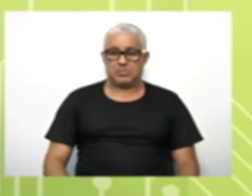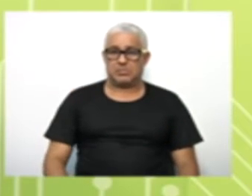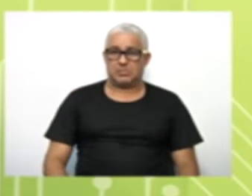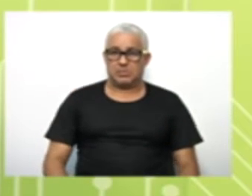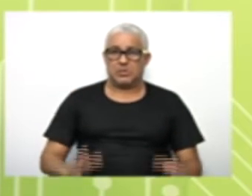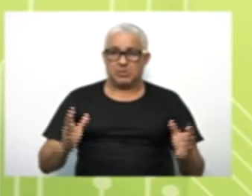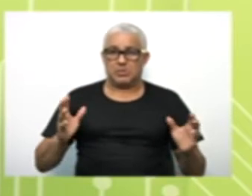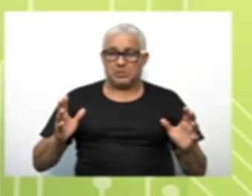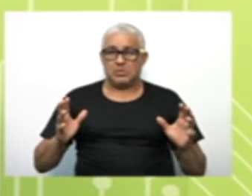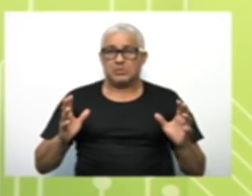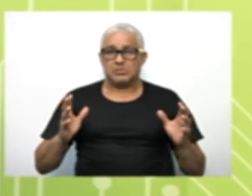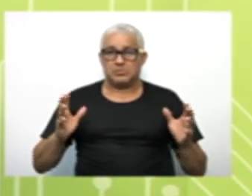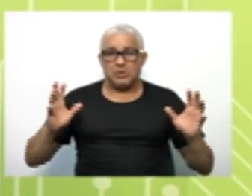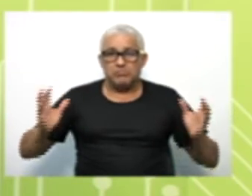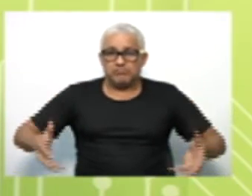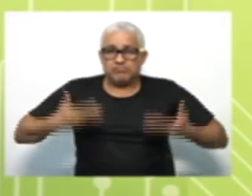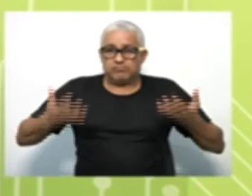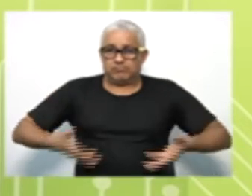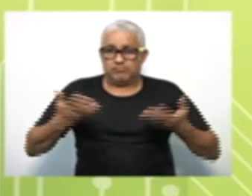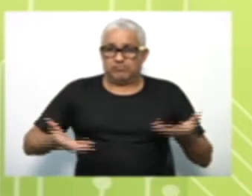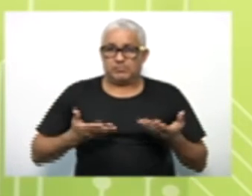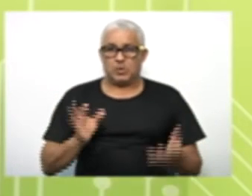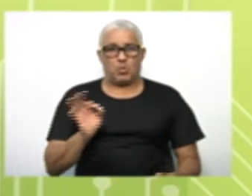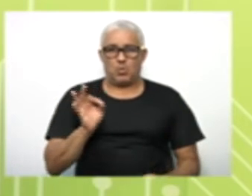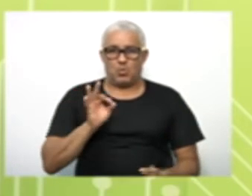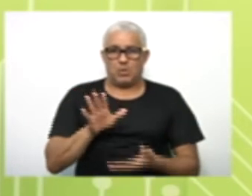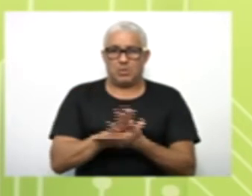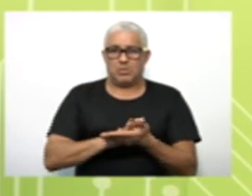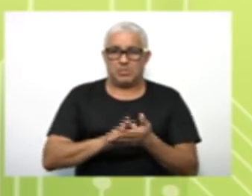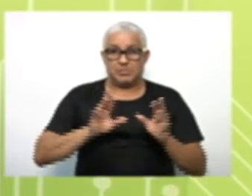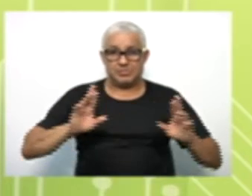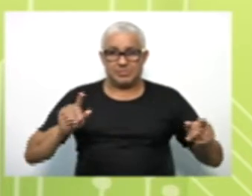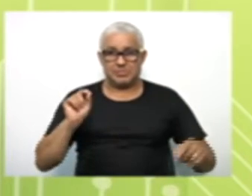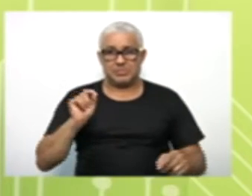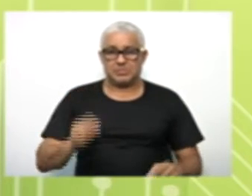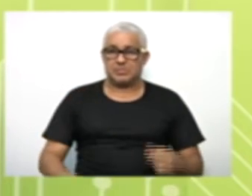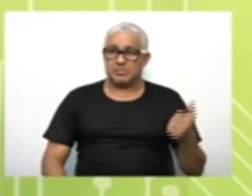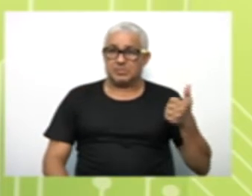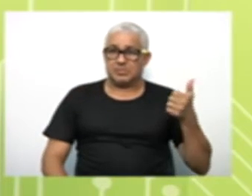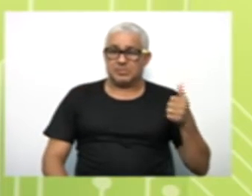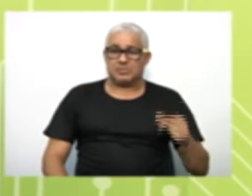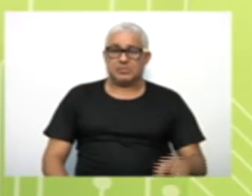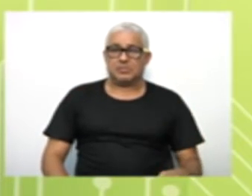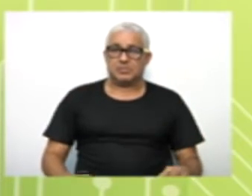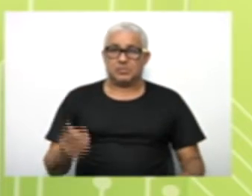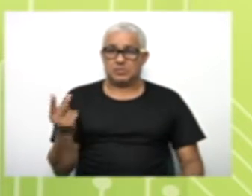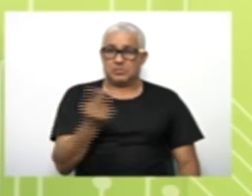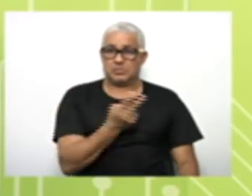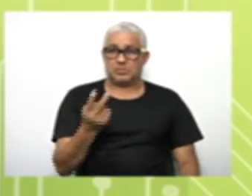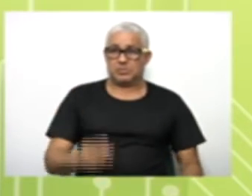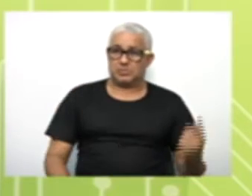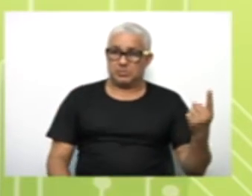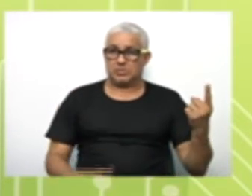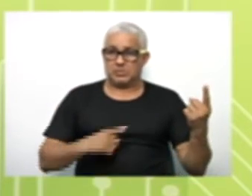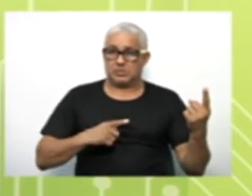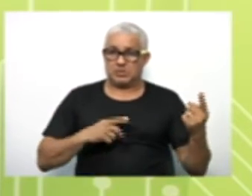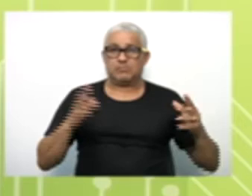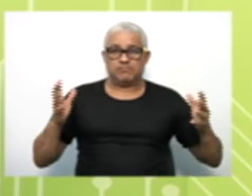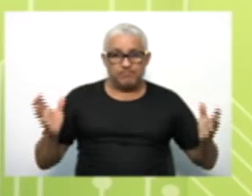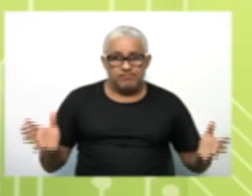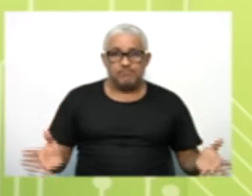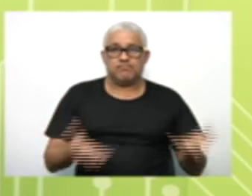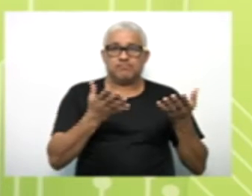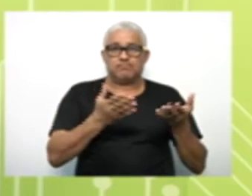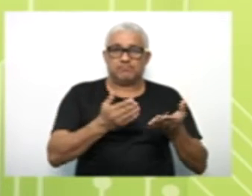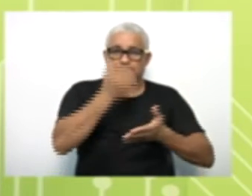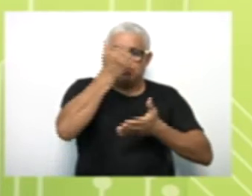incentivo para a dedução do imposto de renda. Então, o que difere ele nesse primeiro momento, ambos, é que um tem incentivo para a dedução do